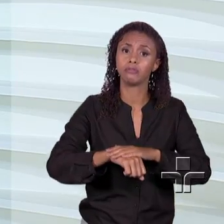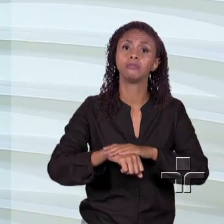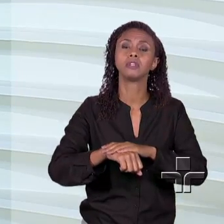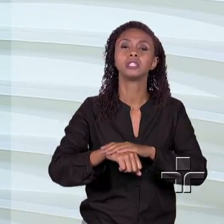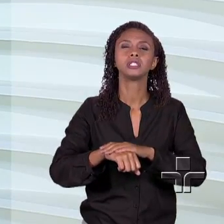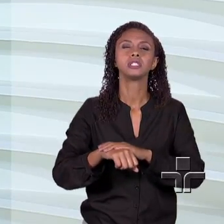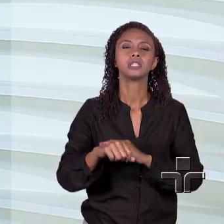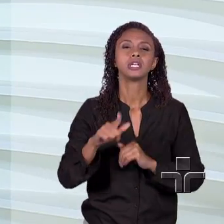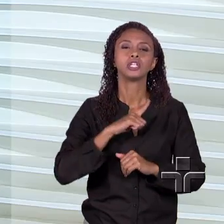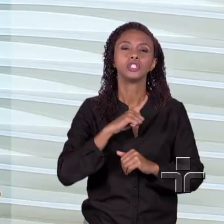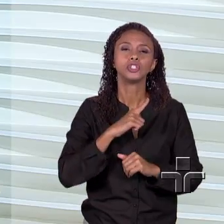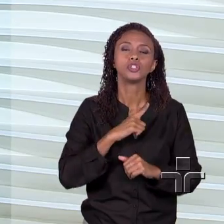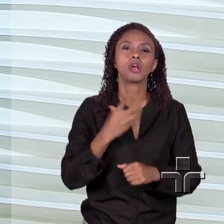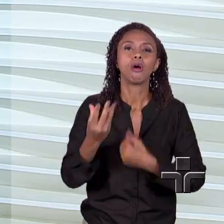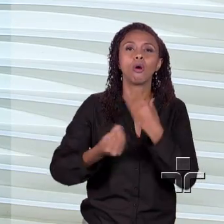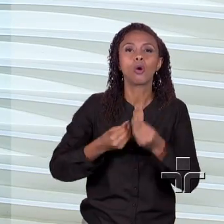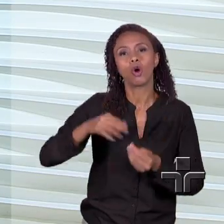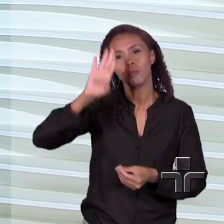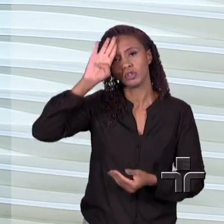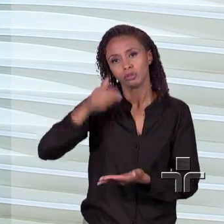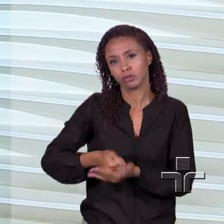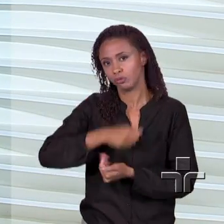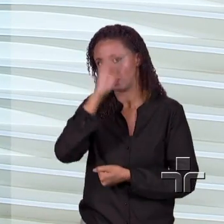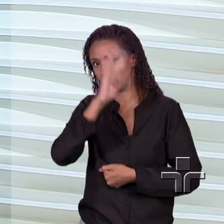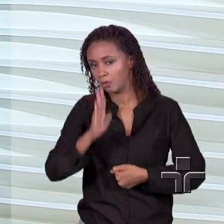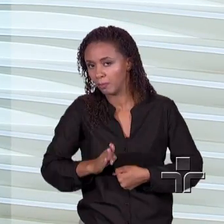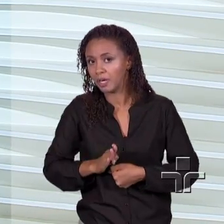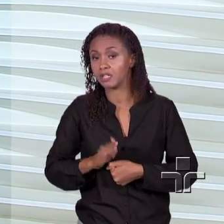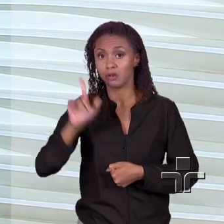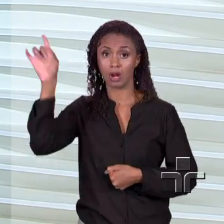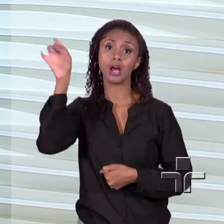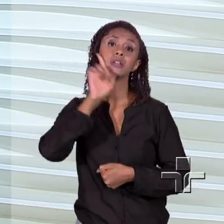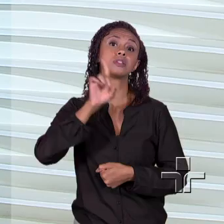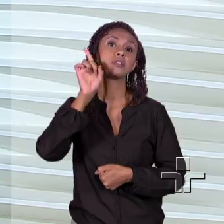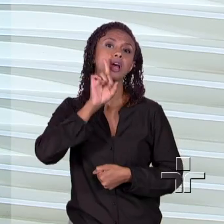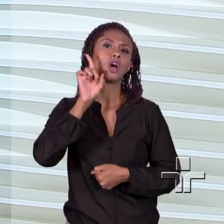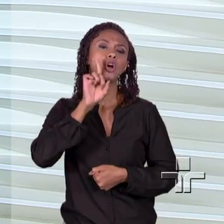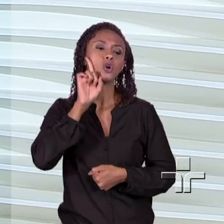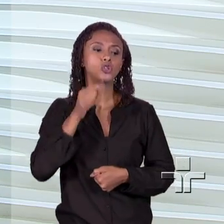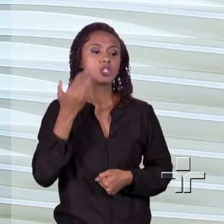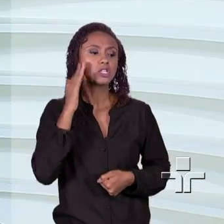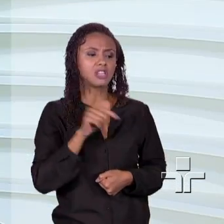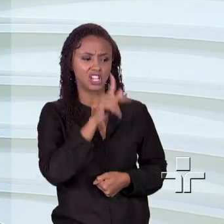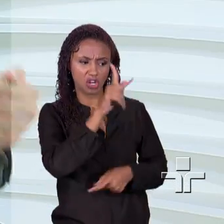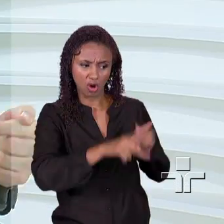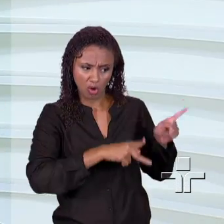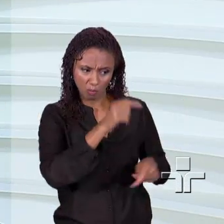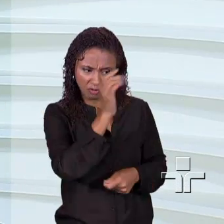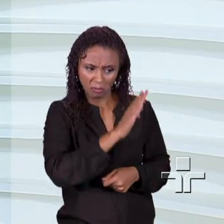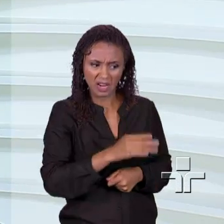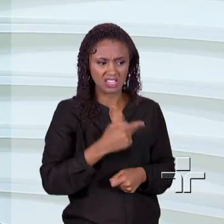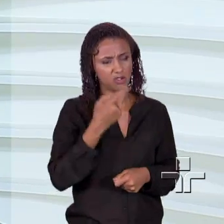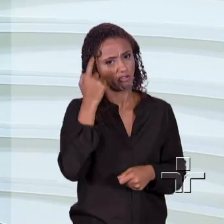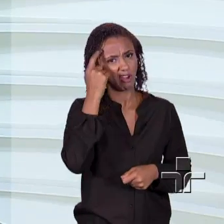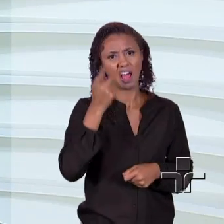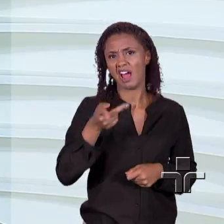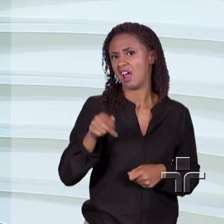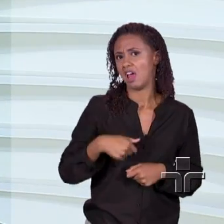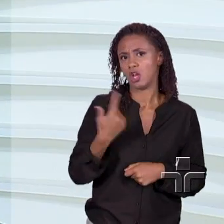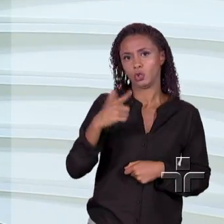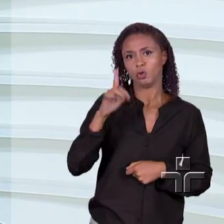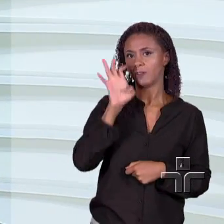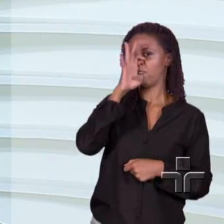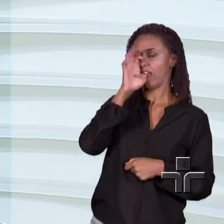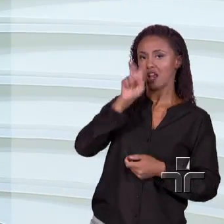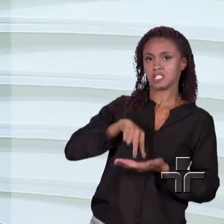a oposição à ditadura militar brasileira nos Estados Unidos, respondia aos brasileiros que achavam que não houve resistência nos Estados Unidos.